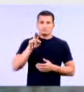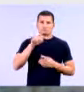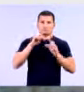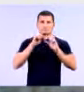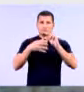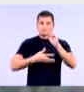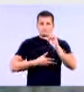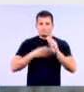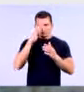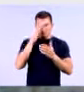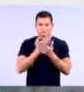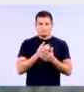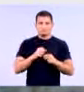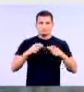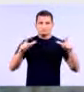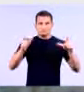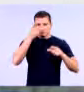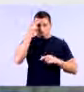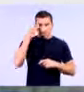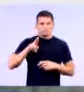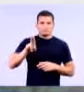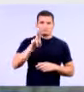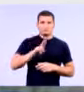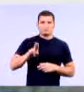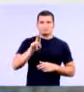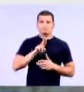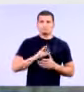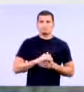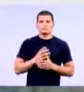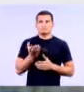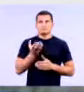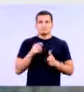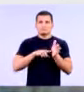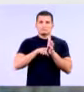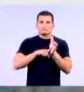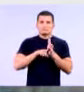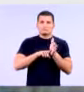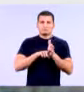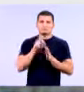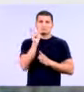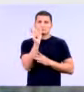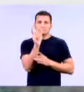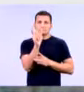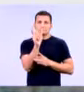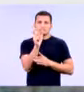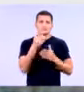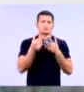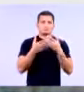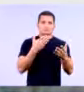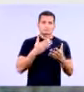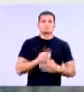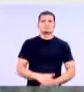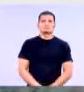que seja a maioria das pessoas utilizam, e eu quero pesquisar uma palavra qualquer.